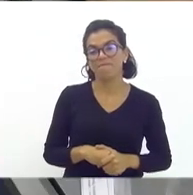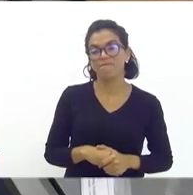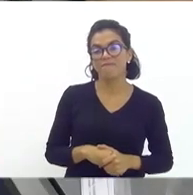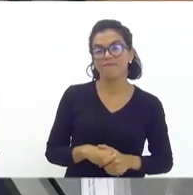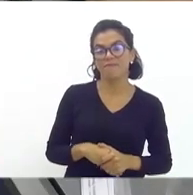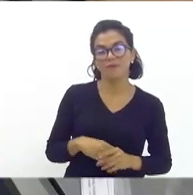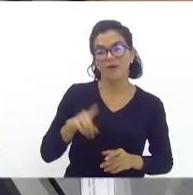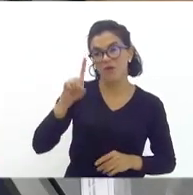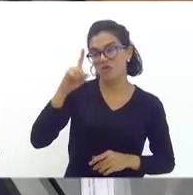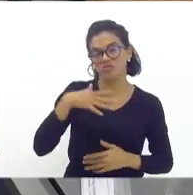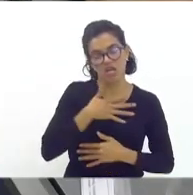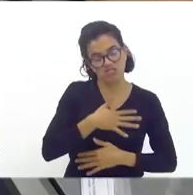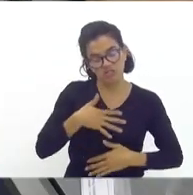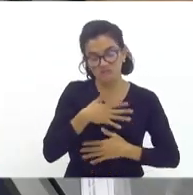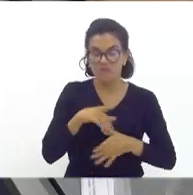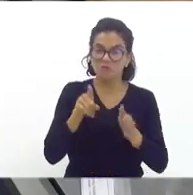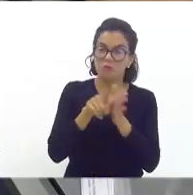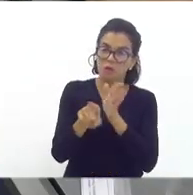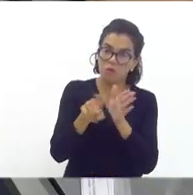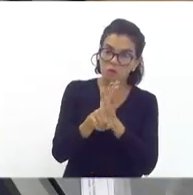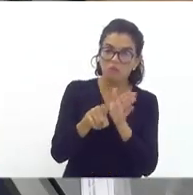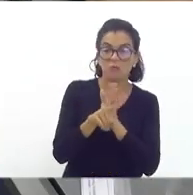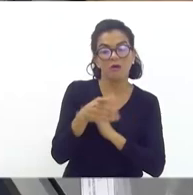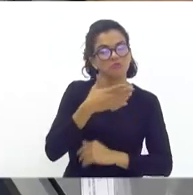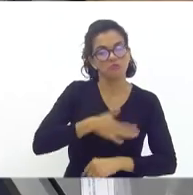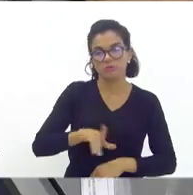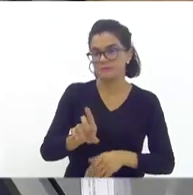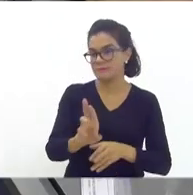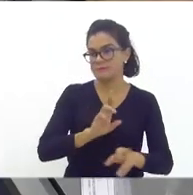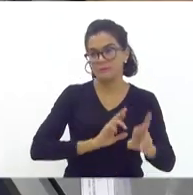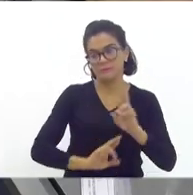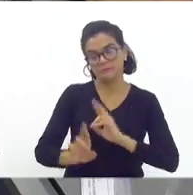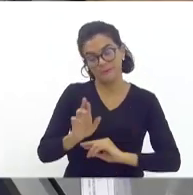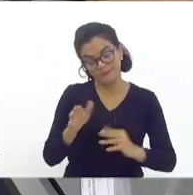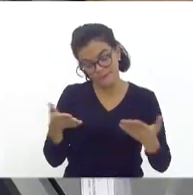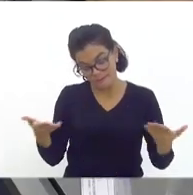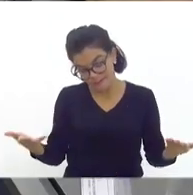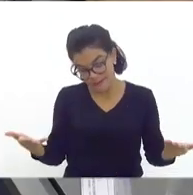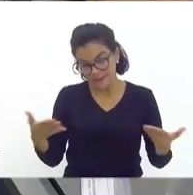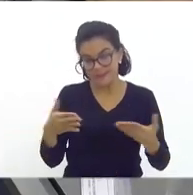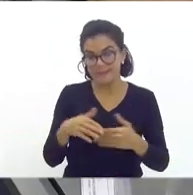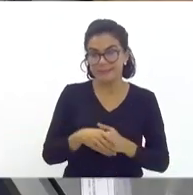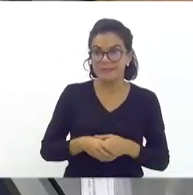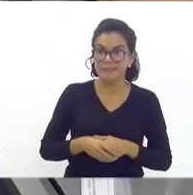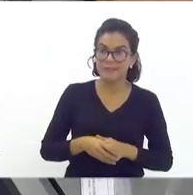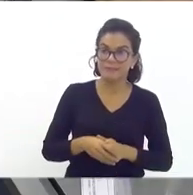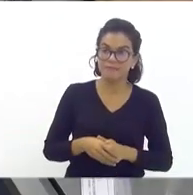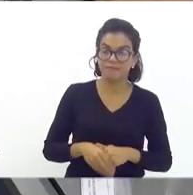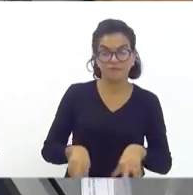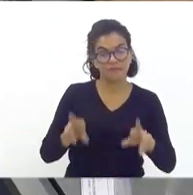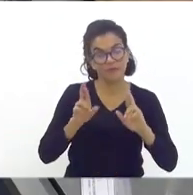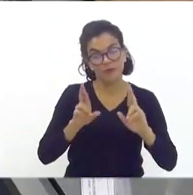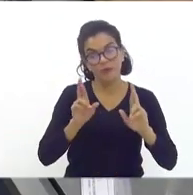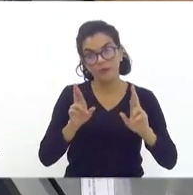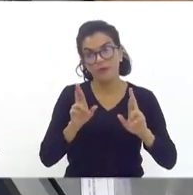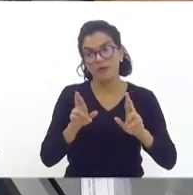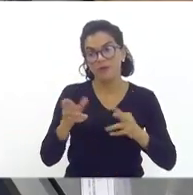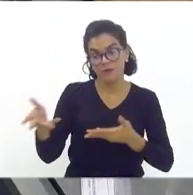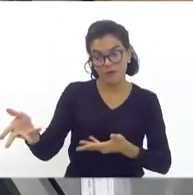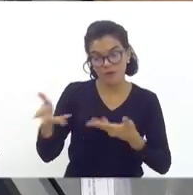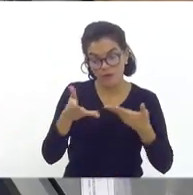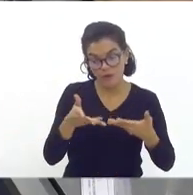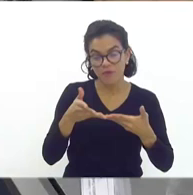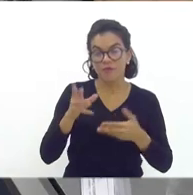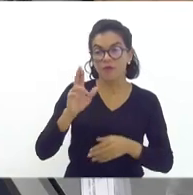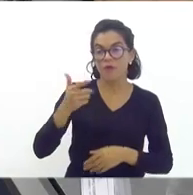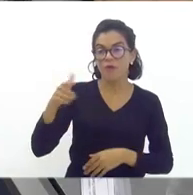com as minhas perguntas e não fico satisfeito com as respostas mas sei que o requerimento convidado para estar